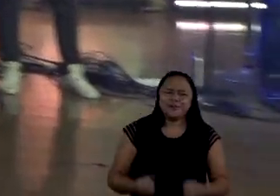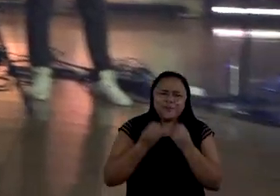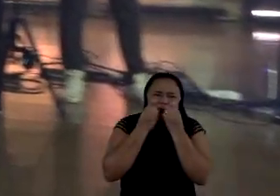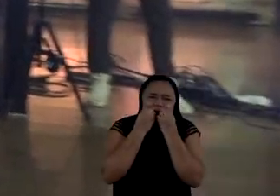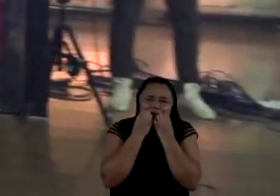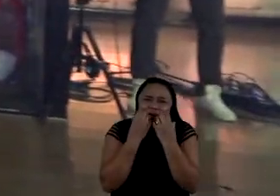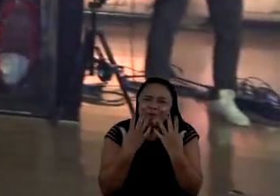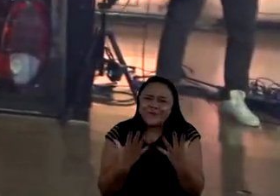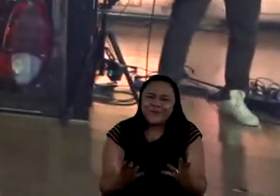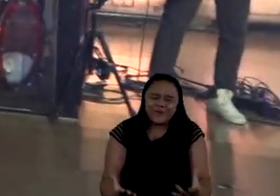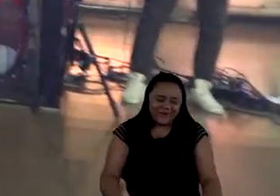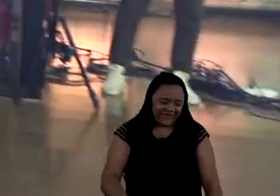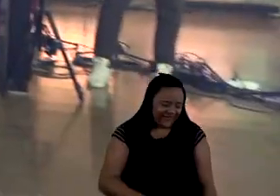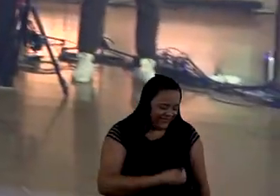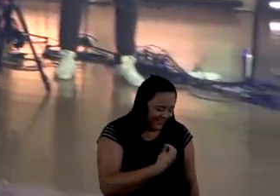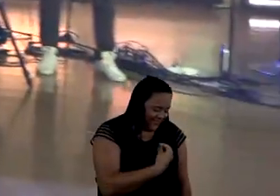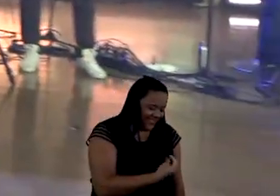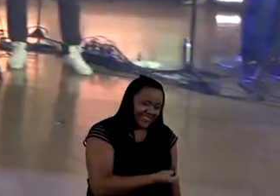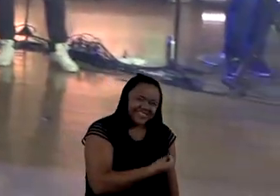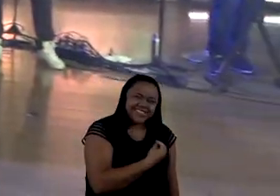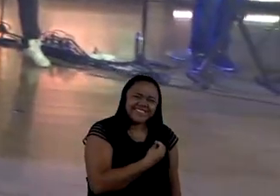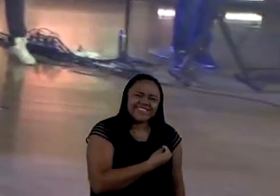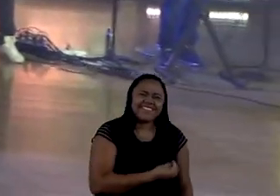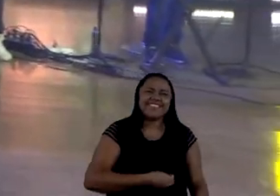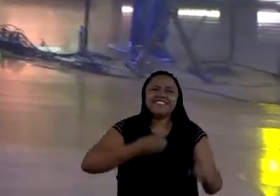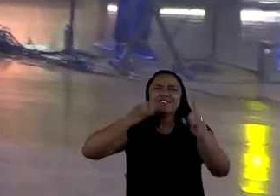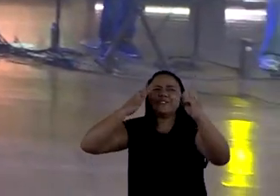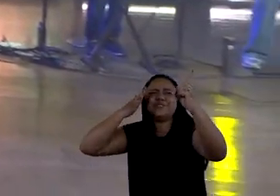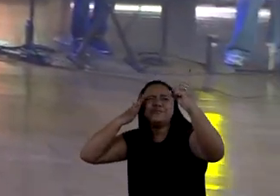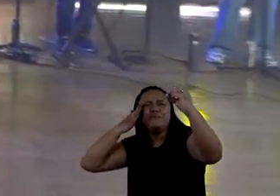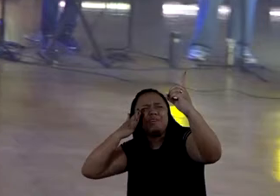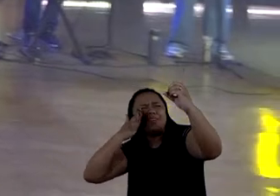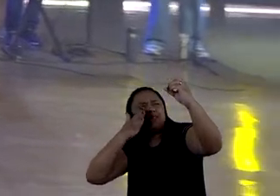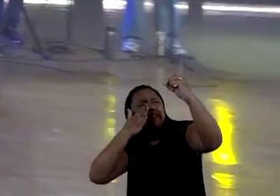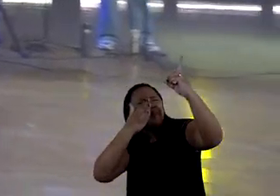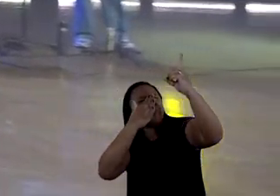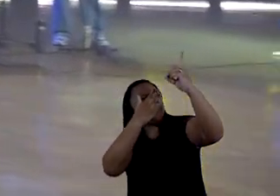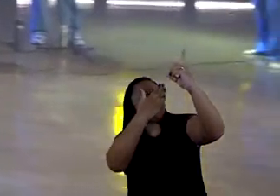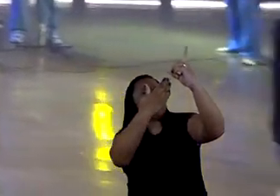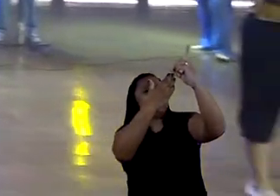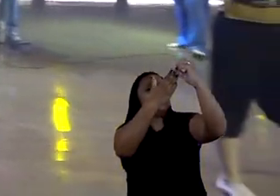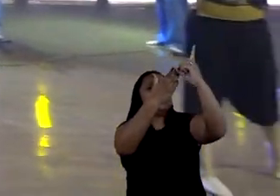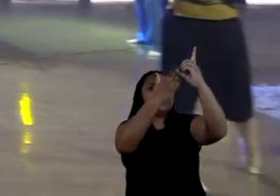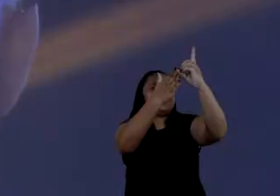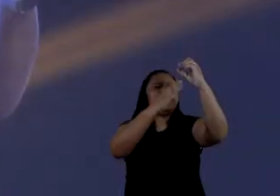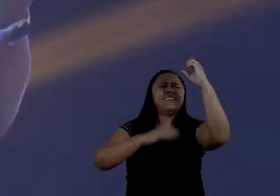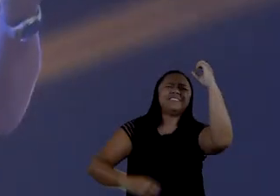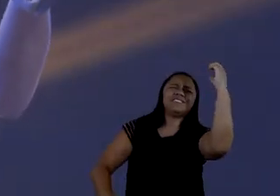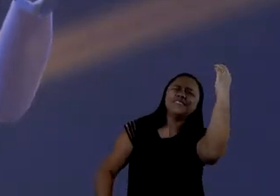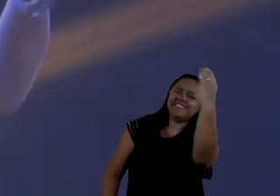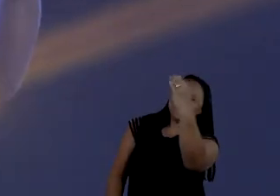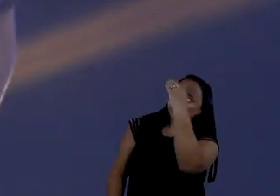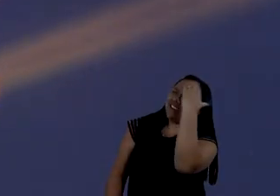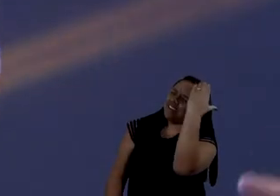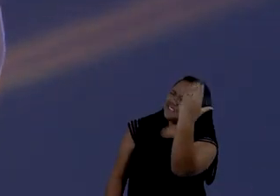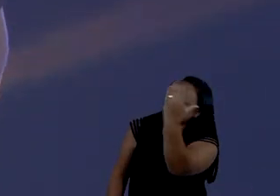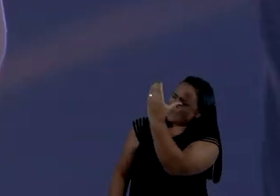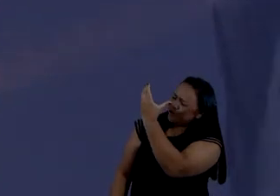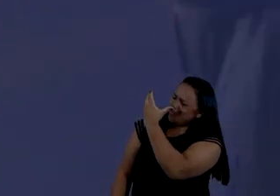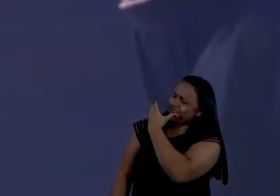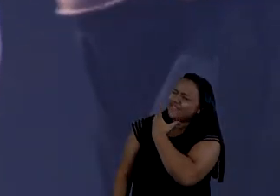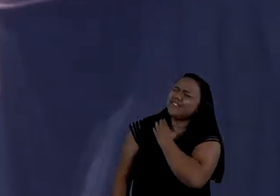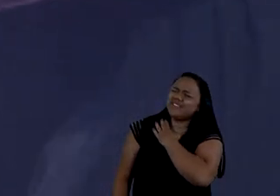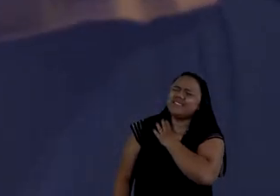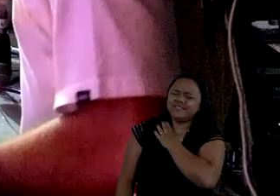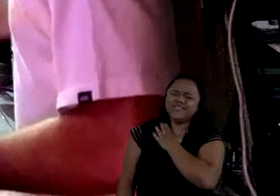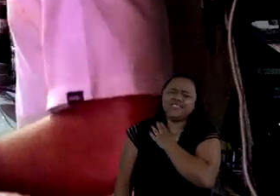trabalhando para o meu bem. Eu olho para o alto, eu olho para o alto,